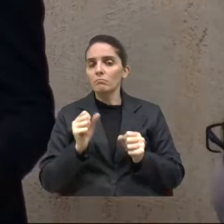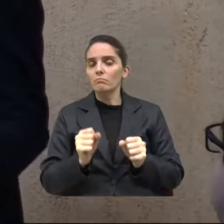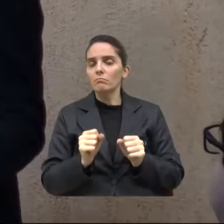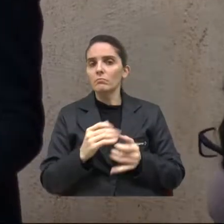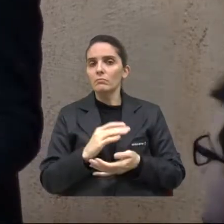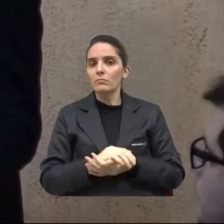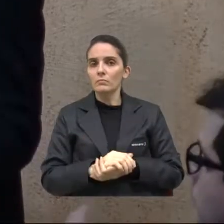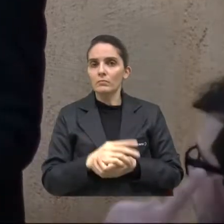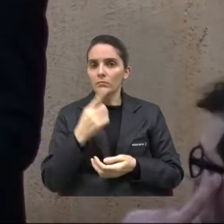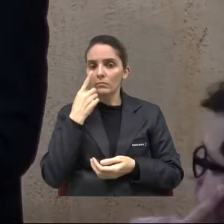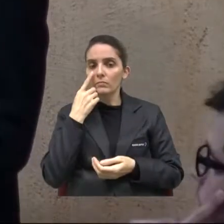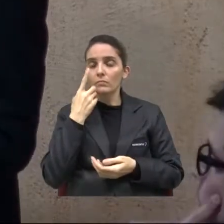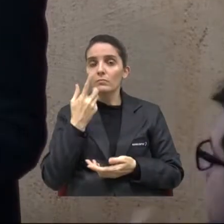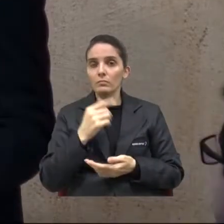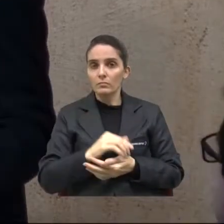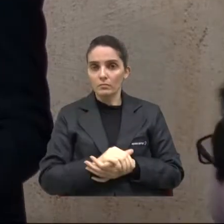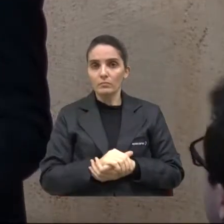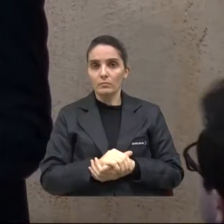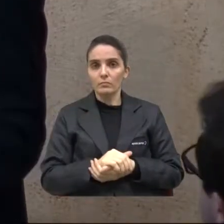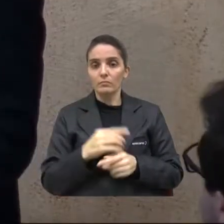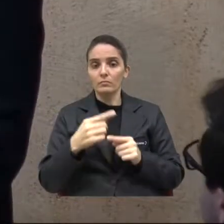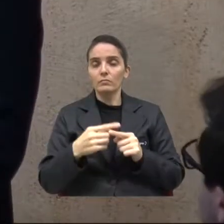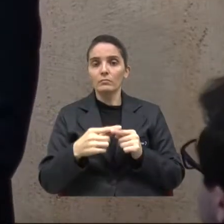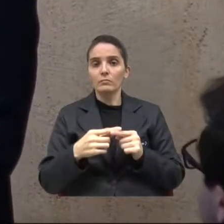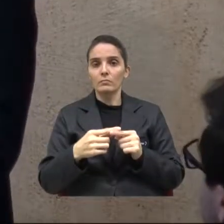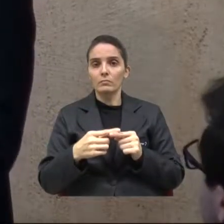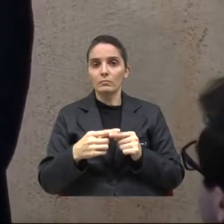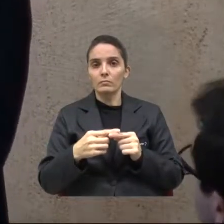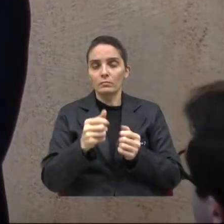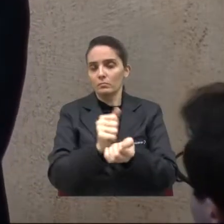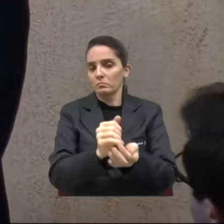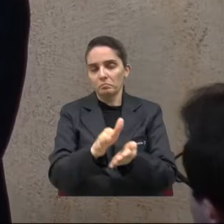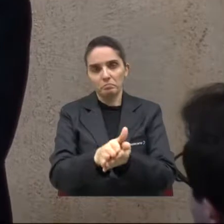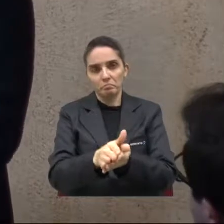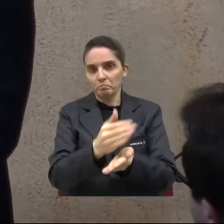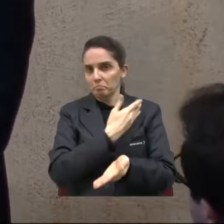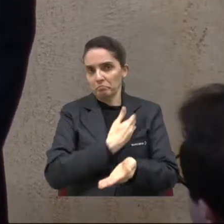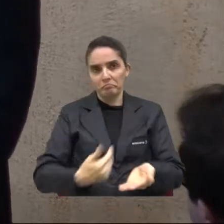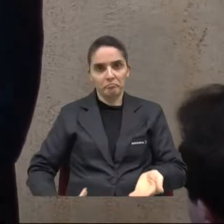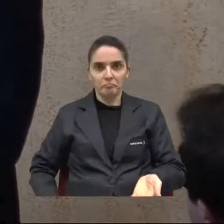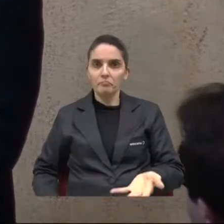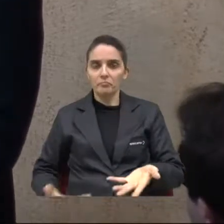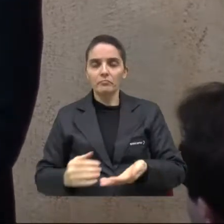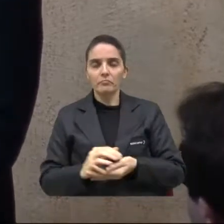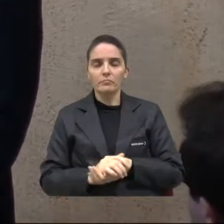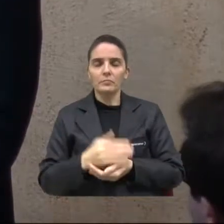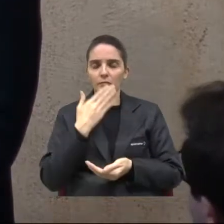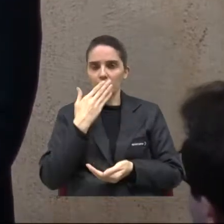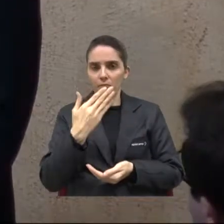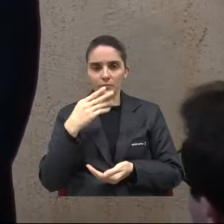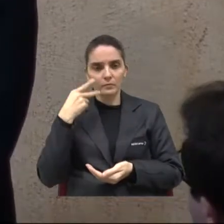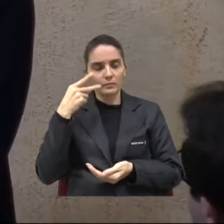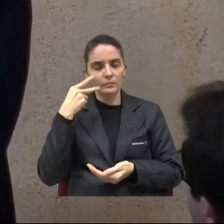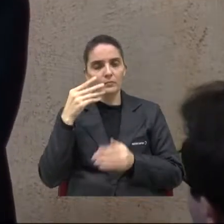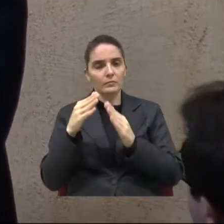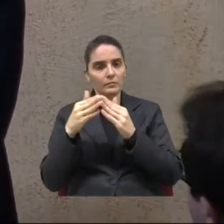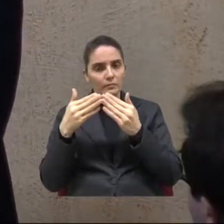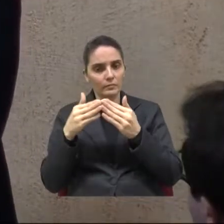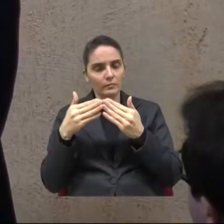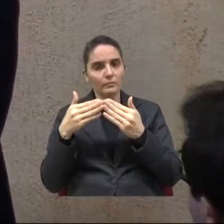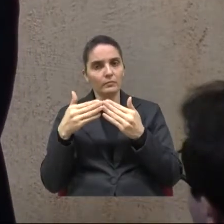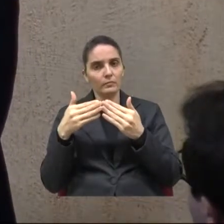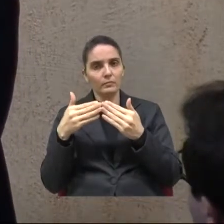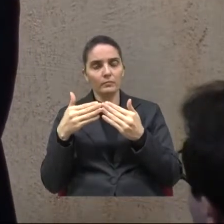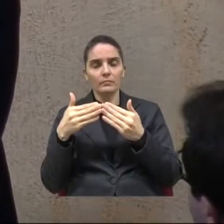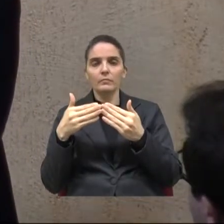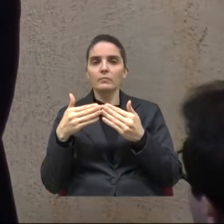vez que os dados são públicos. Né? Então, peço a gentileza dos nobres vereadores e vereadoras